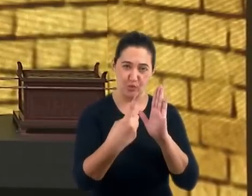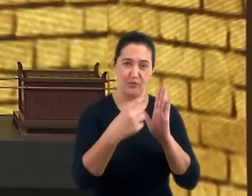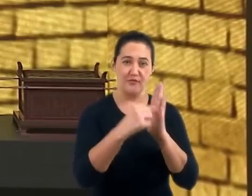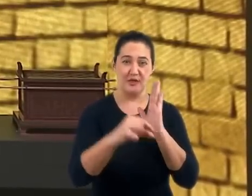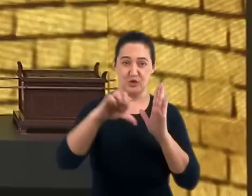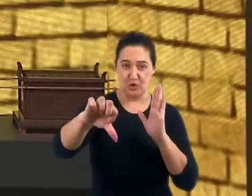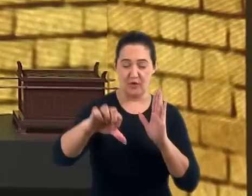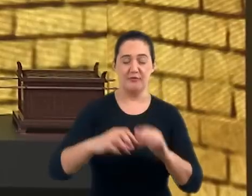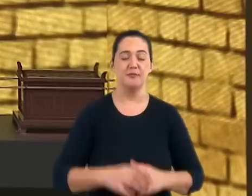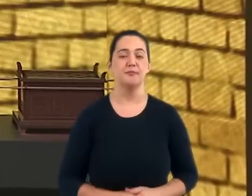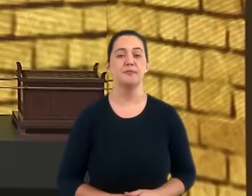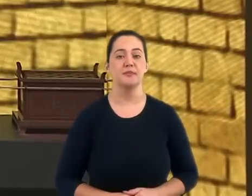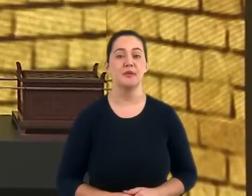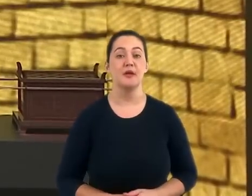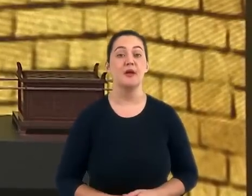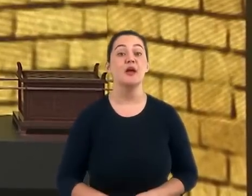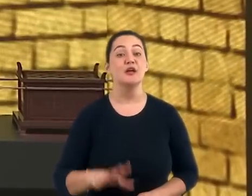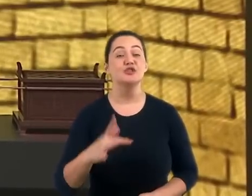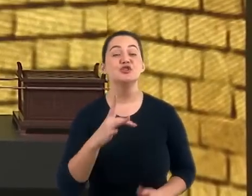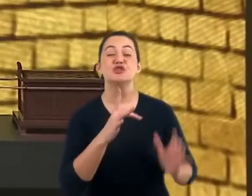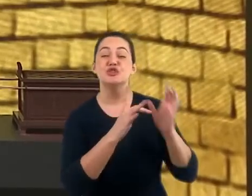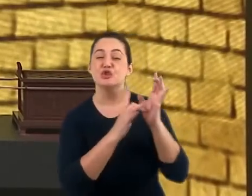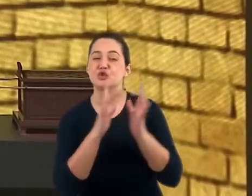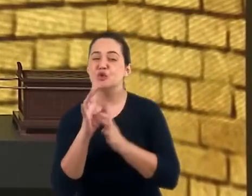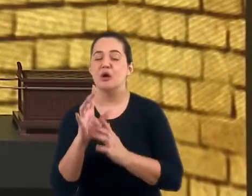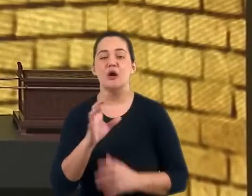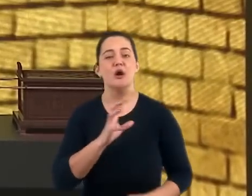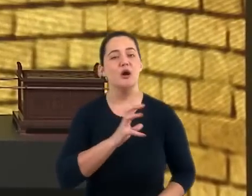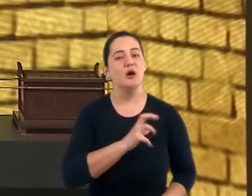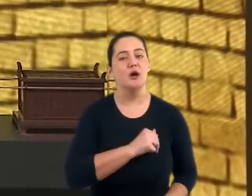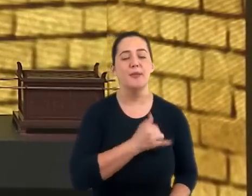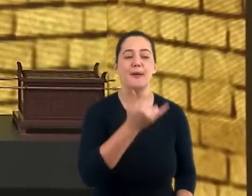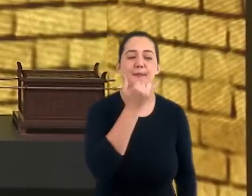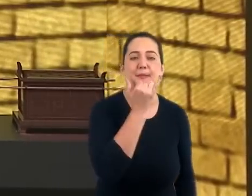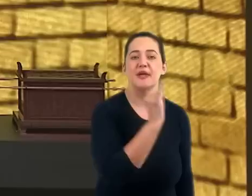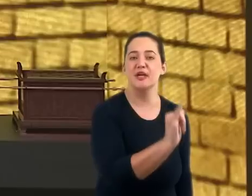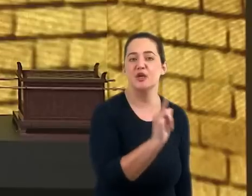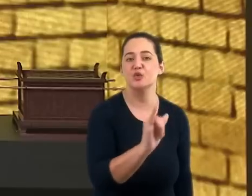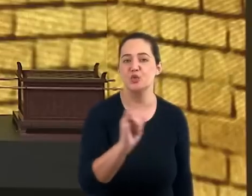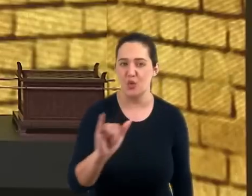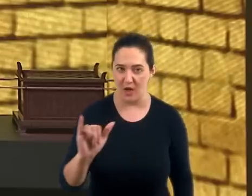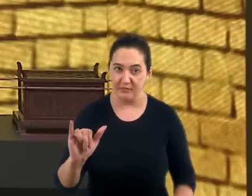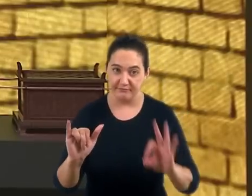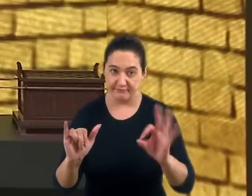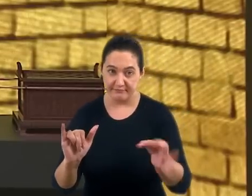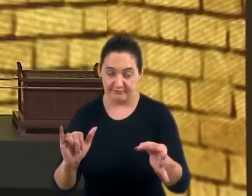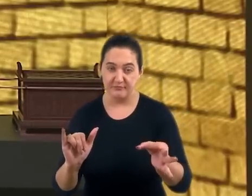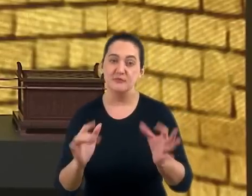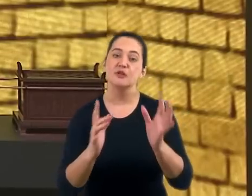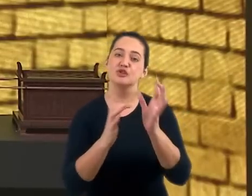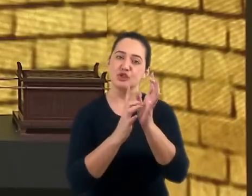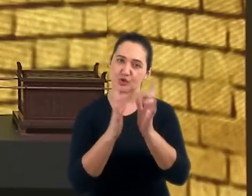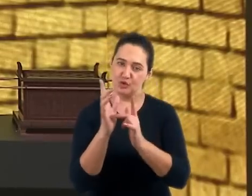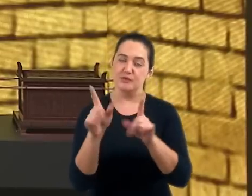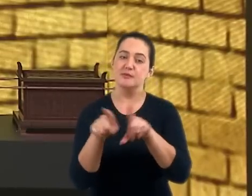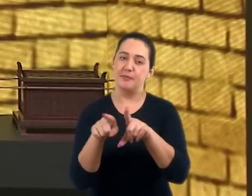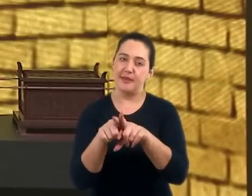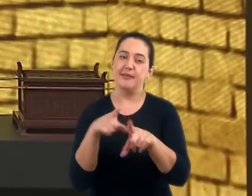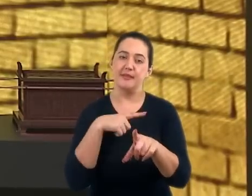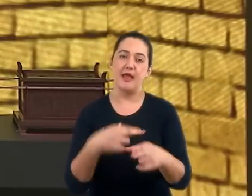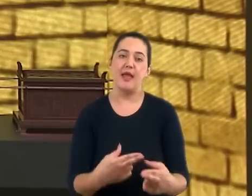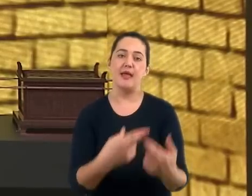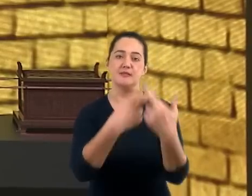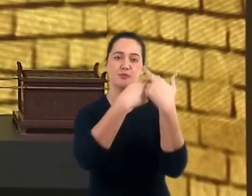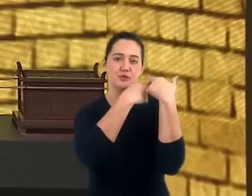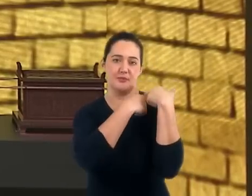Porém, embora Jesus se deleite em perdoar os nossos pecados, Ele também tem a responsabilidade